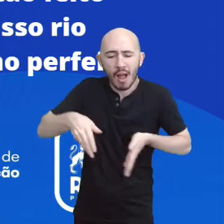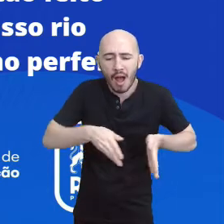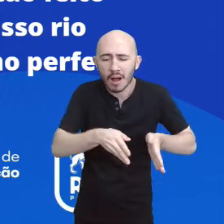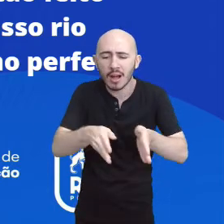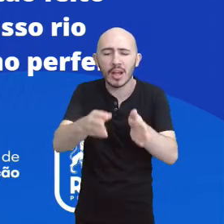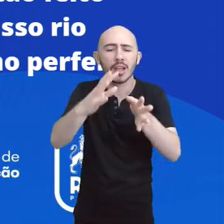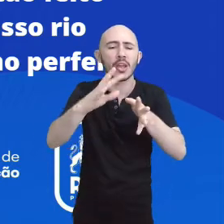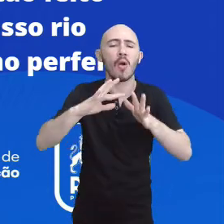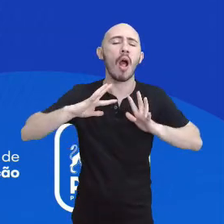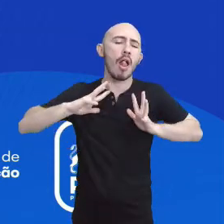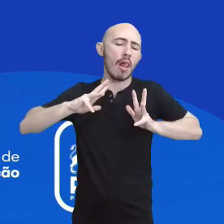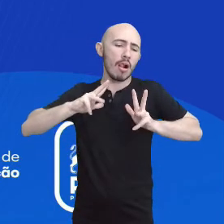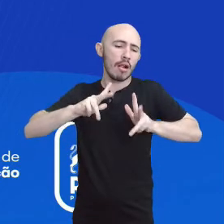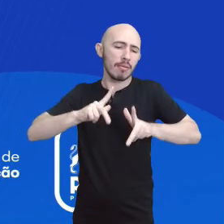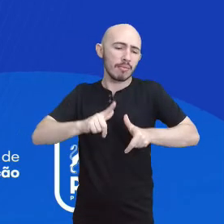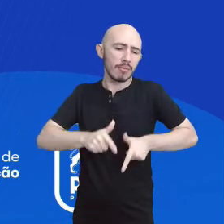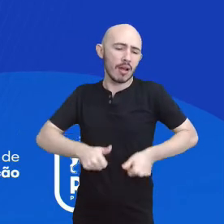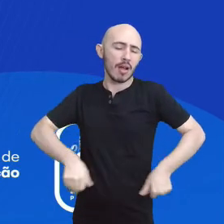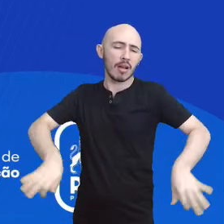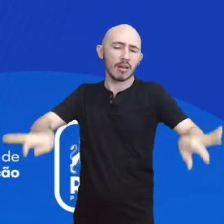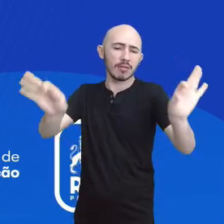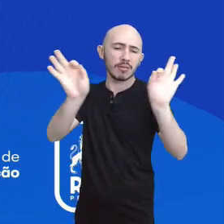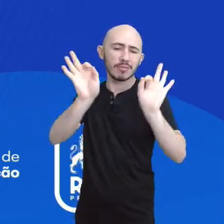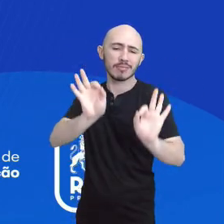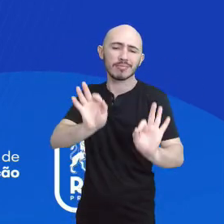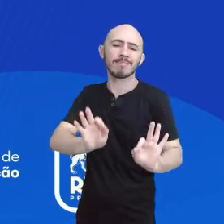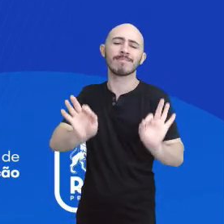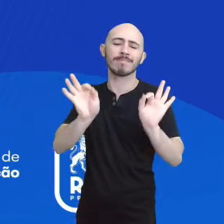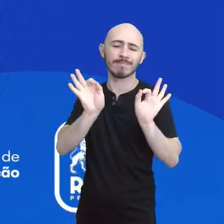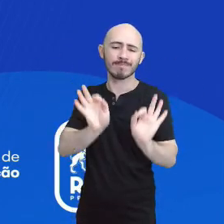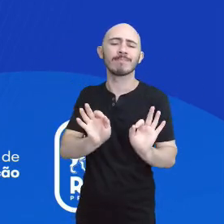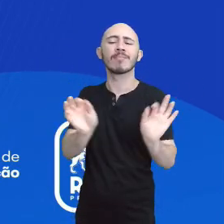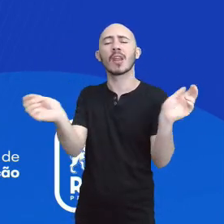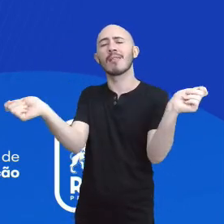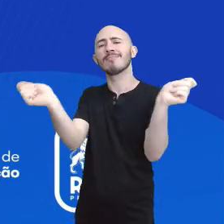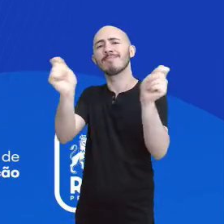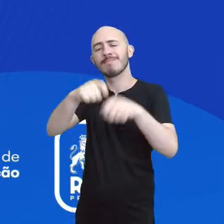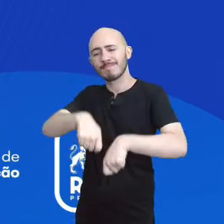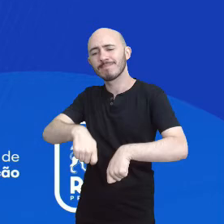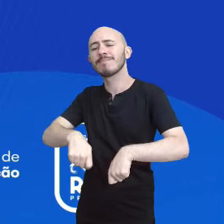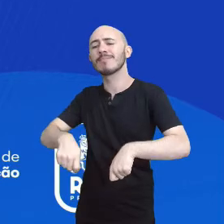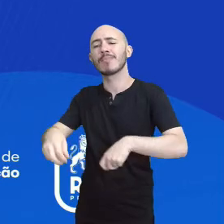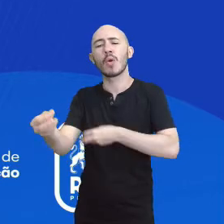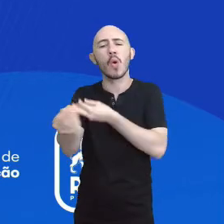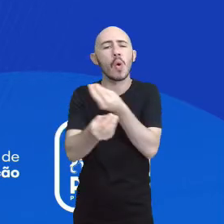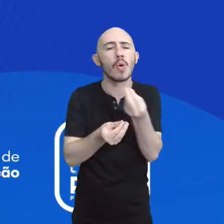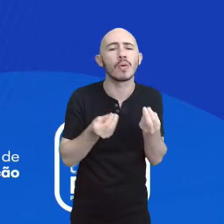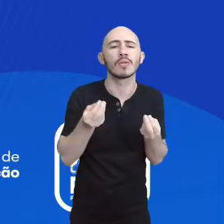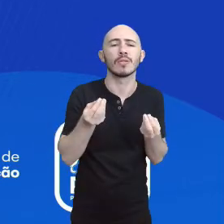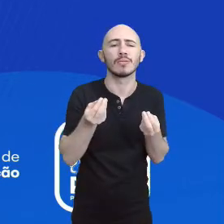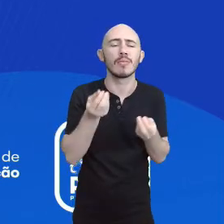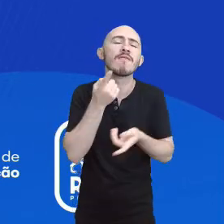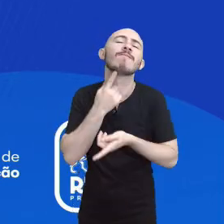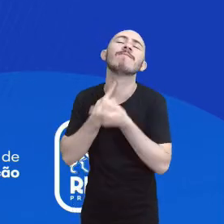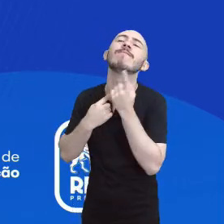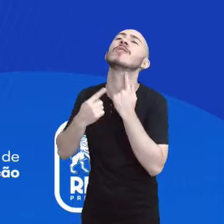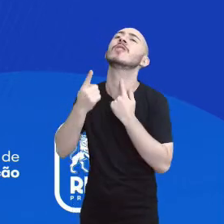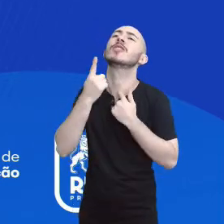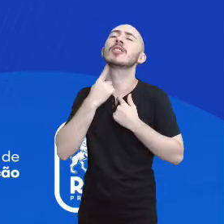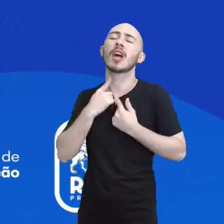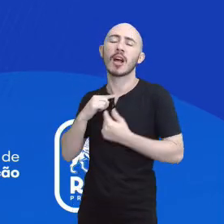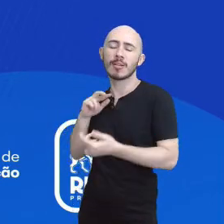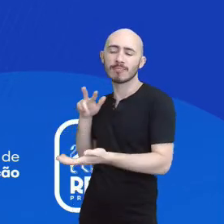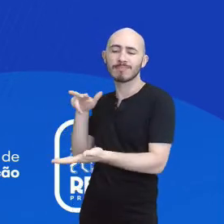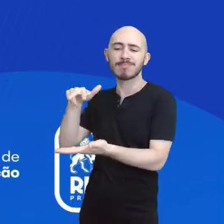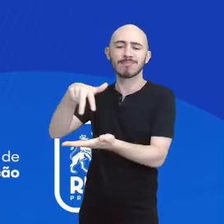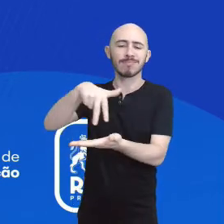como perfeito. Só basta ter a vontade, alguma determinação, sair